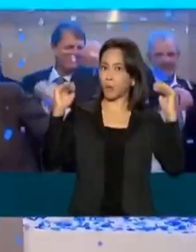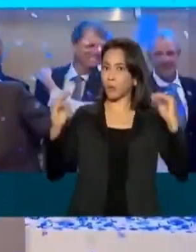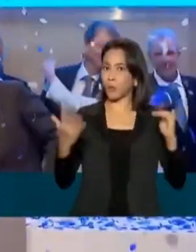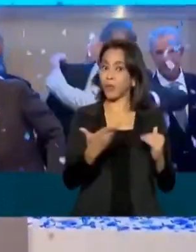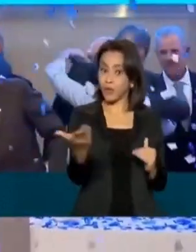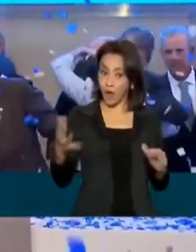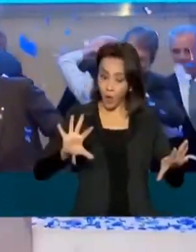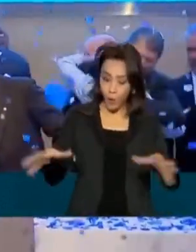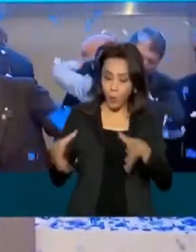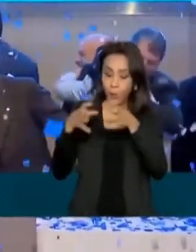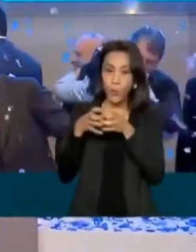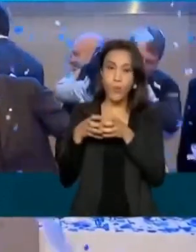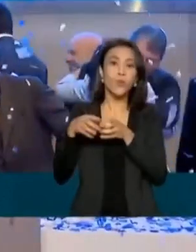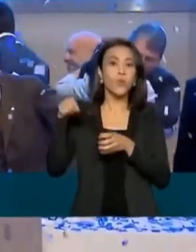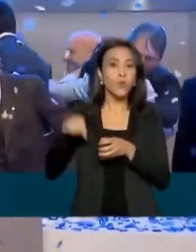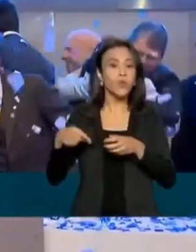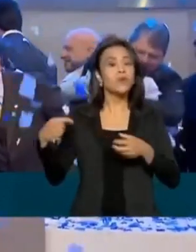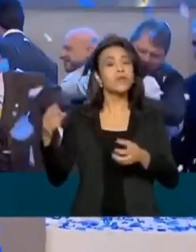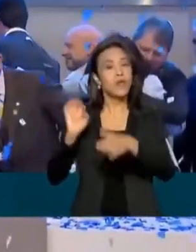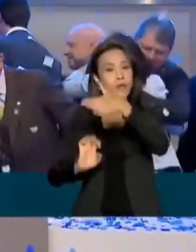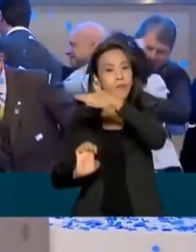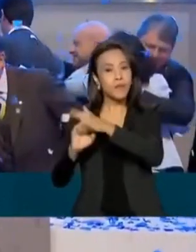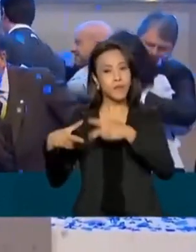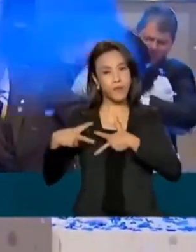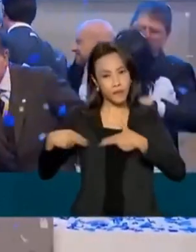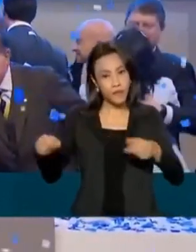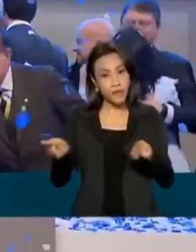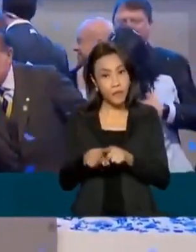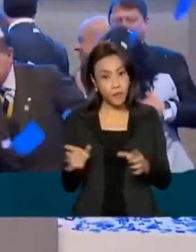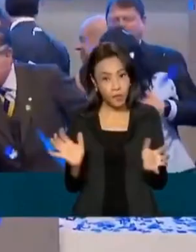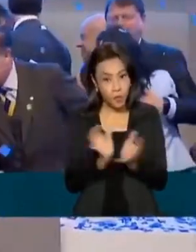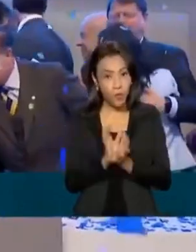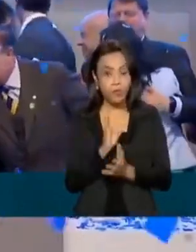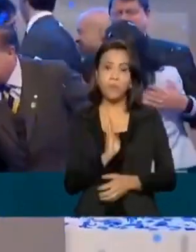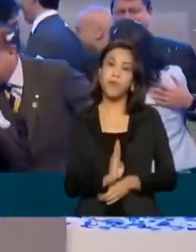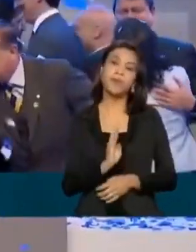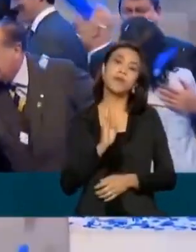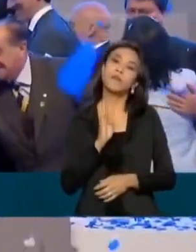ação em R$ 42 e levantou 29,2 bilhões na oferta.